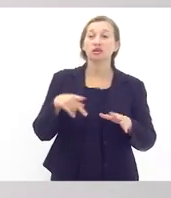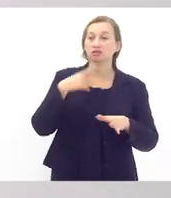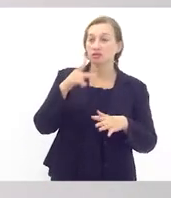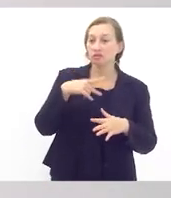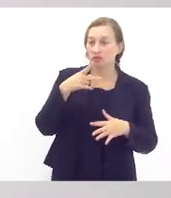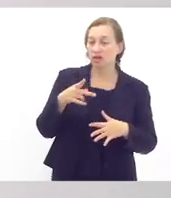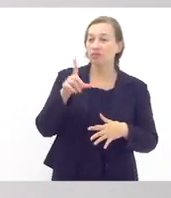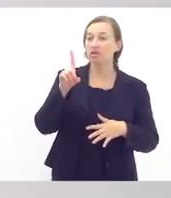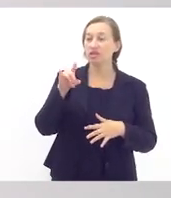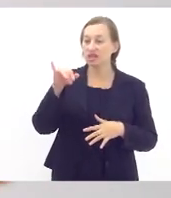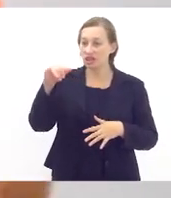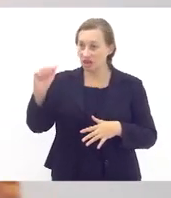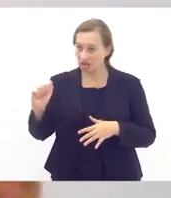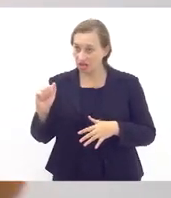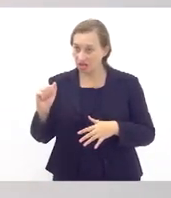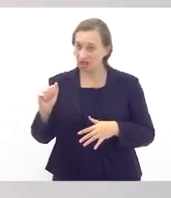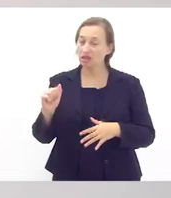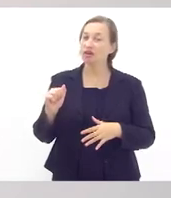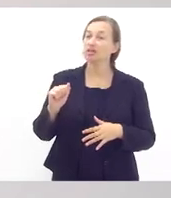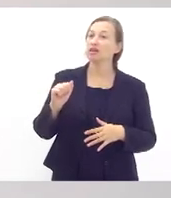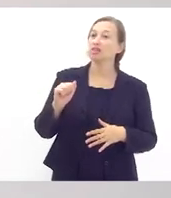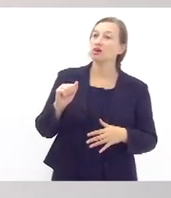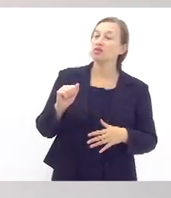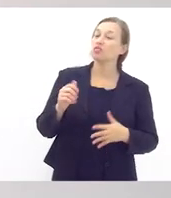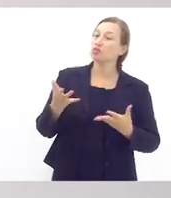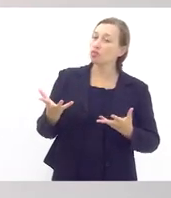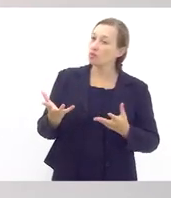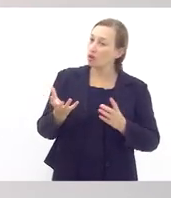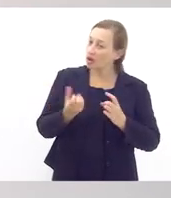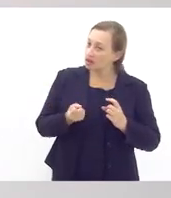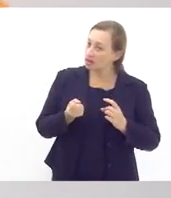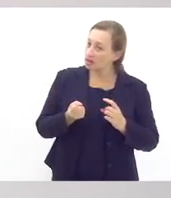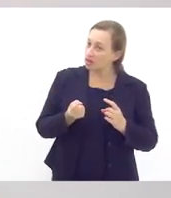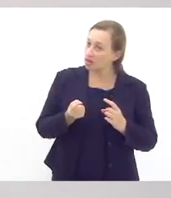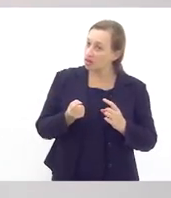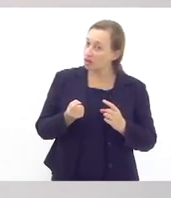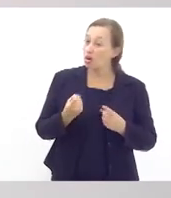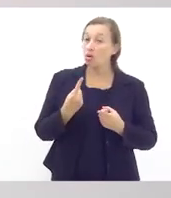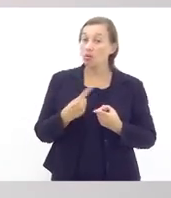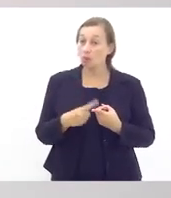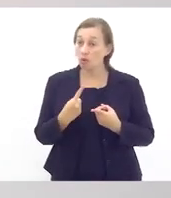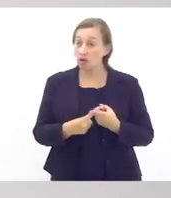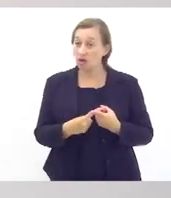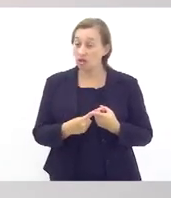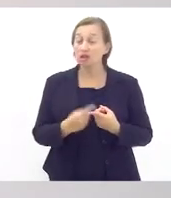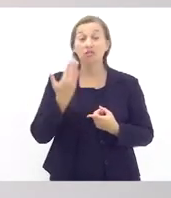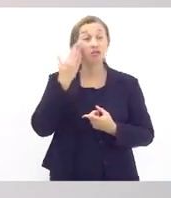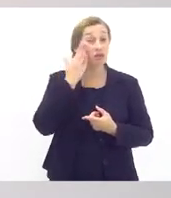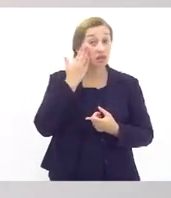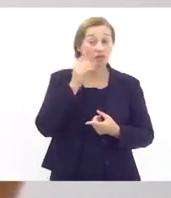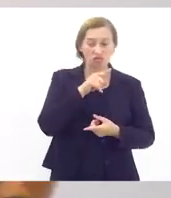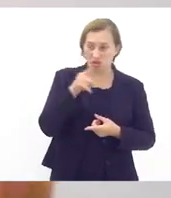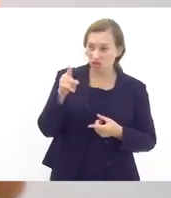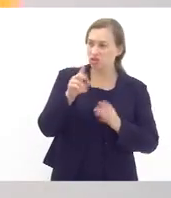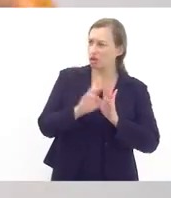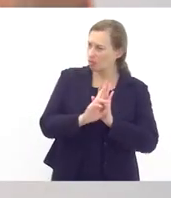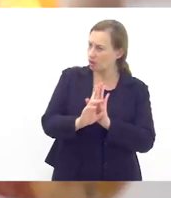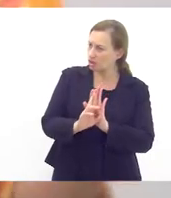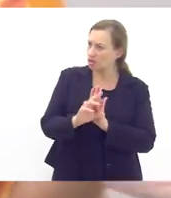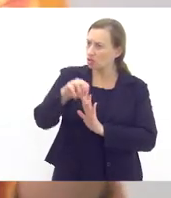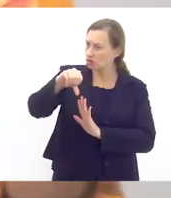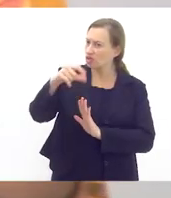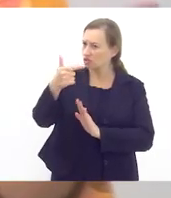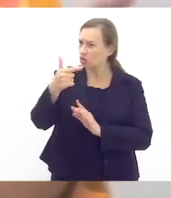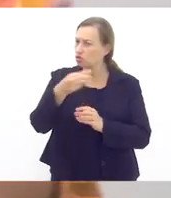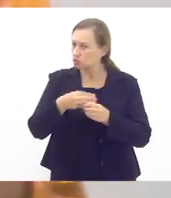para Diana que está aí falando de Ana vamos acolher isso porque estamos entendendo vocês representam os